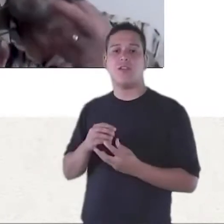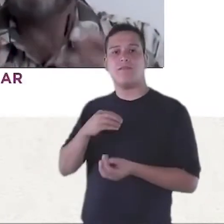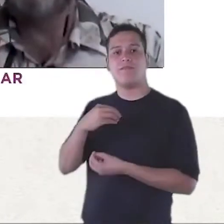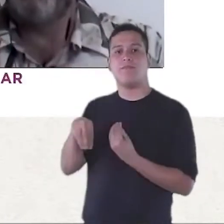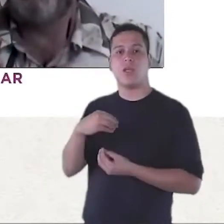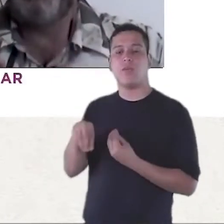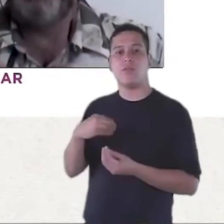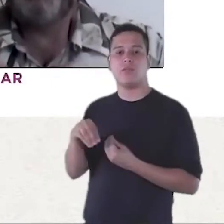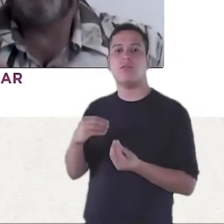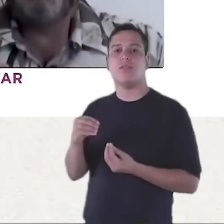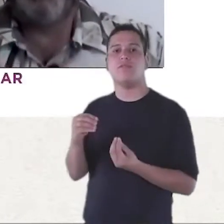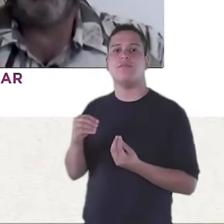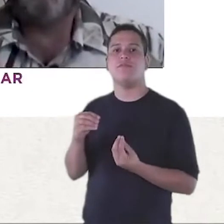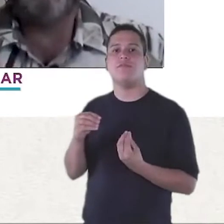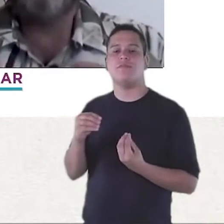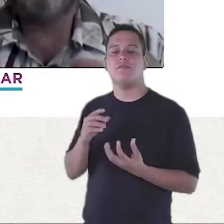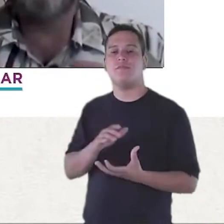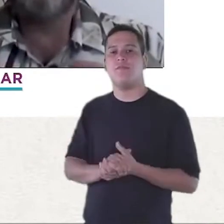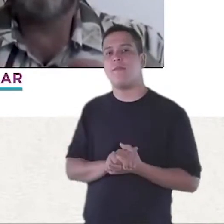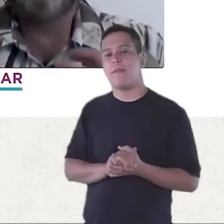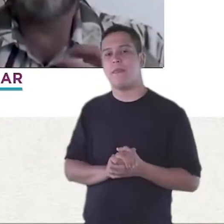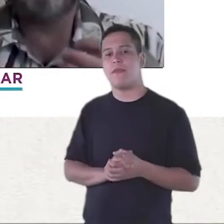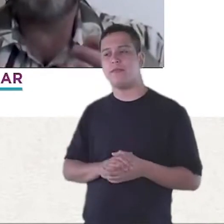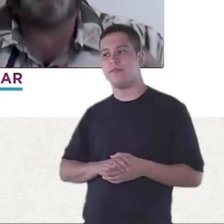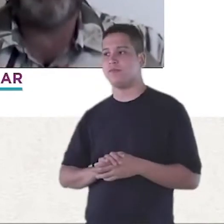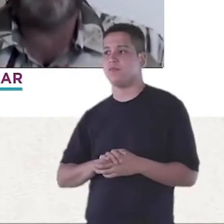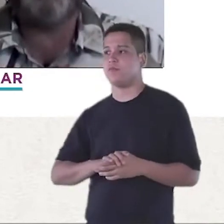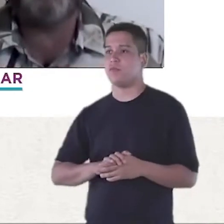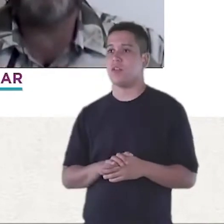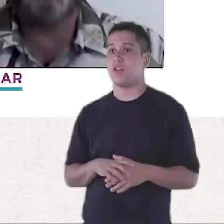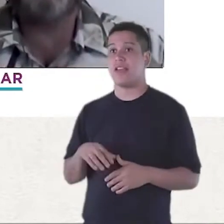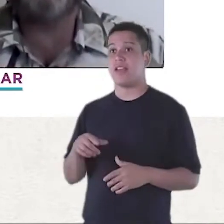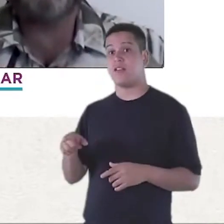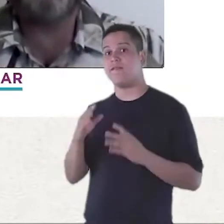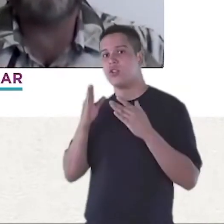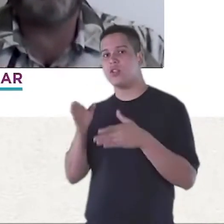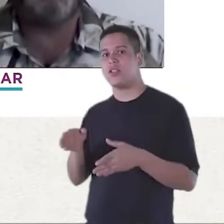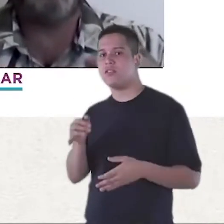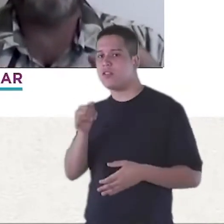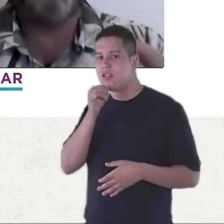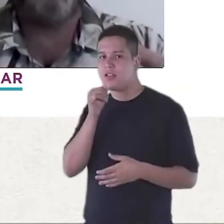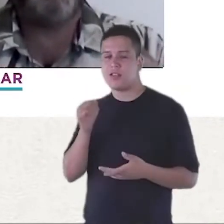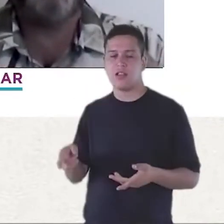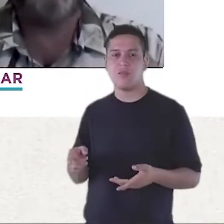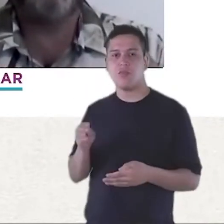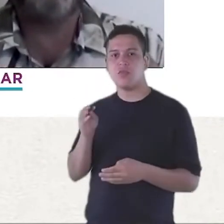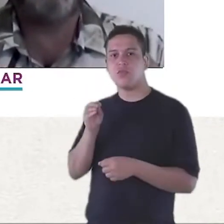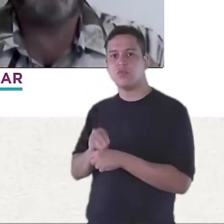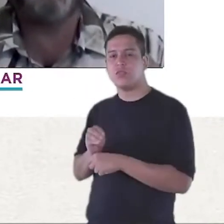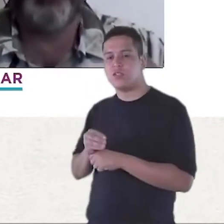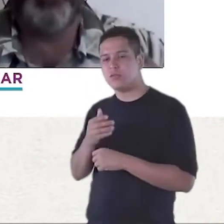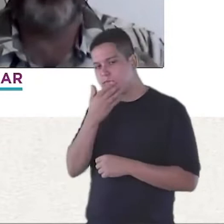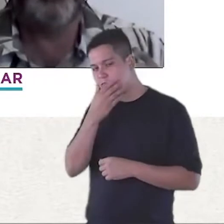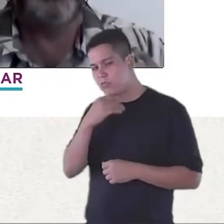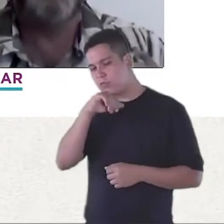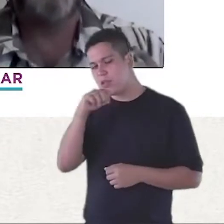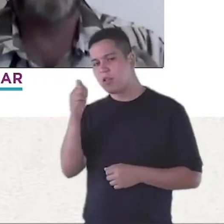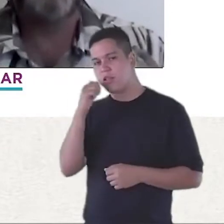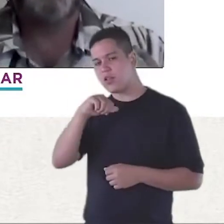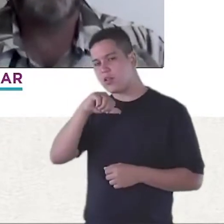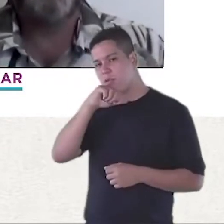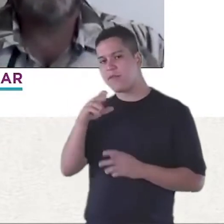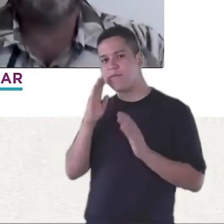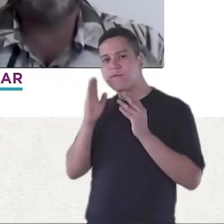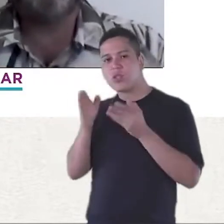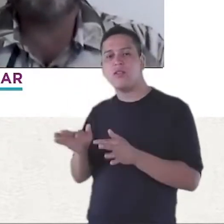É, já entra num híbrido, que é concordo. o híbrido do cuide dos pais antes que seja tarde, que é um híbrido do família é